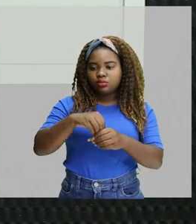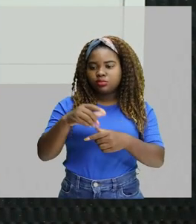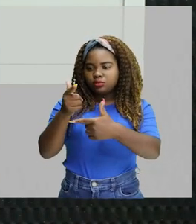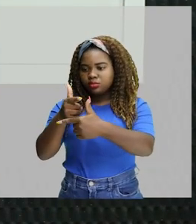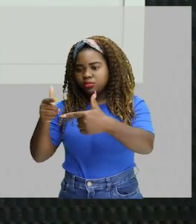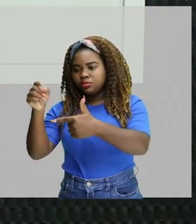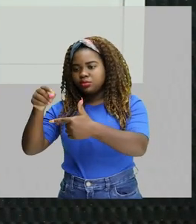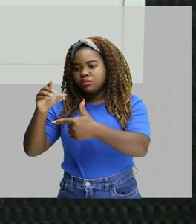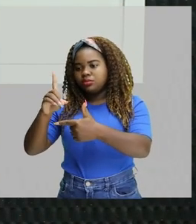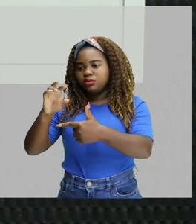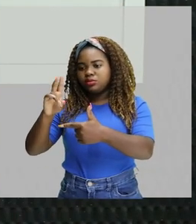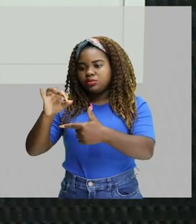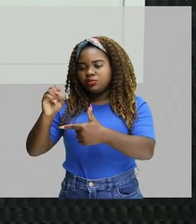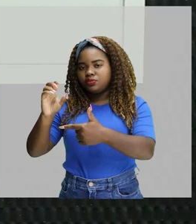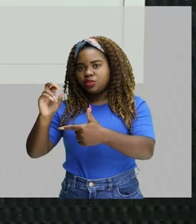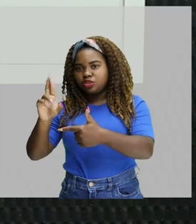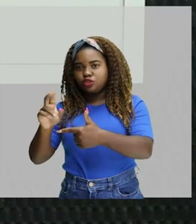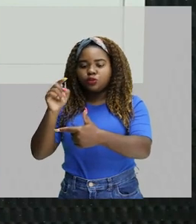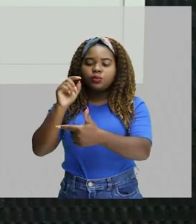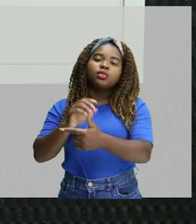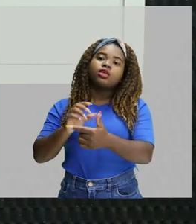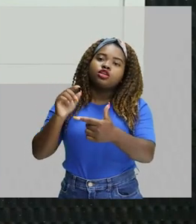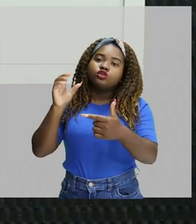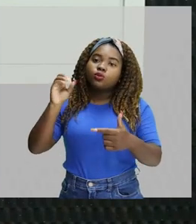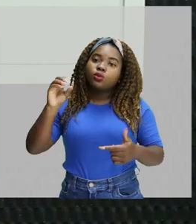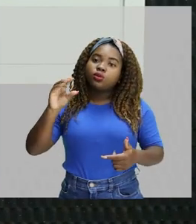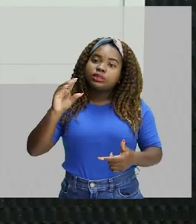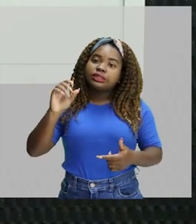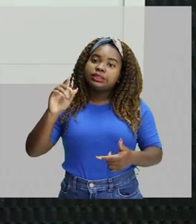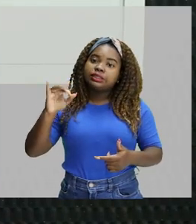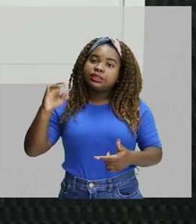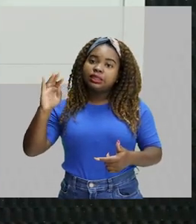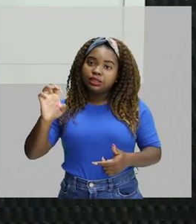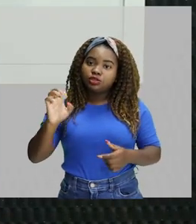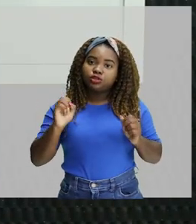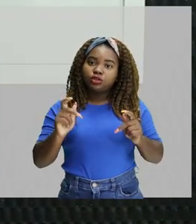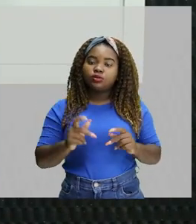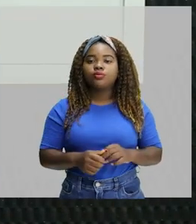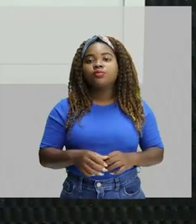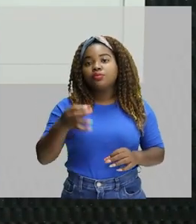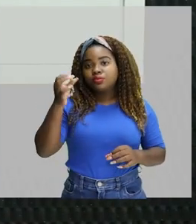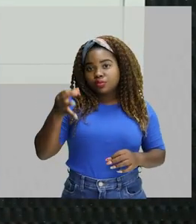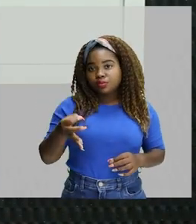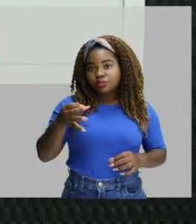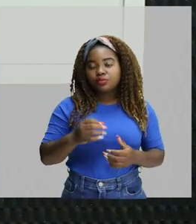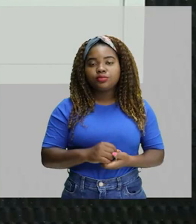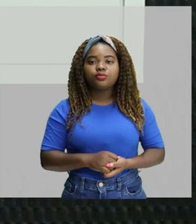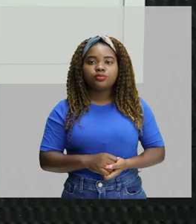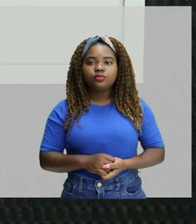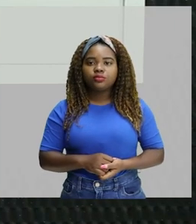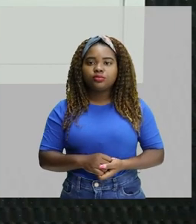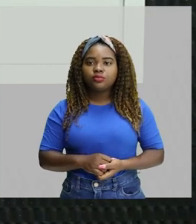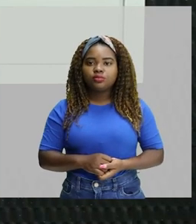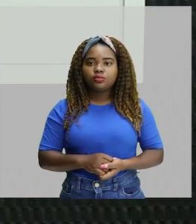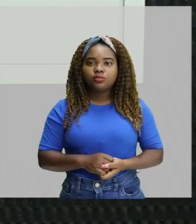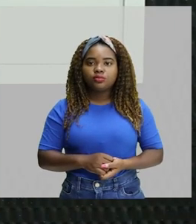quociente somando com o resto is é o chamado Teorema Fundamental lá da aritmica certinho beleza então